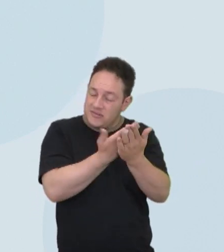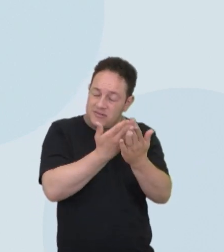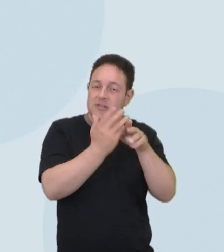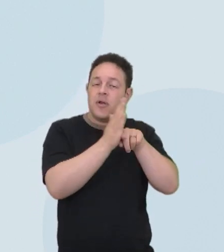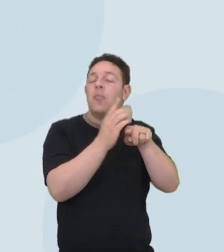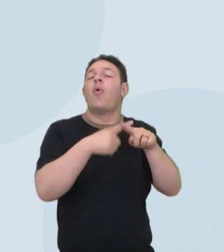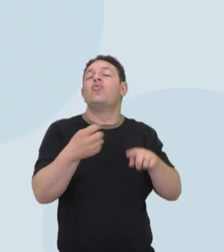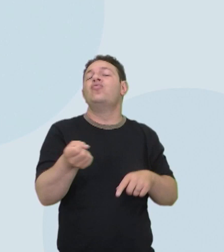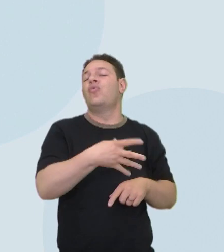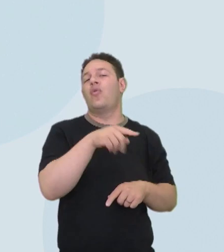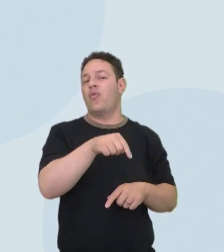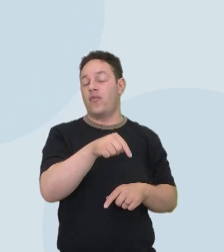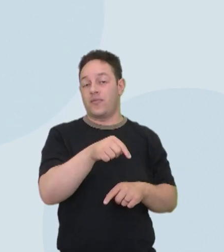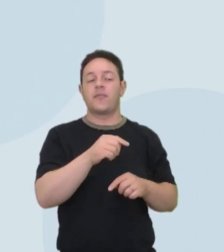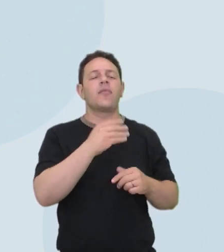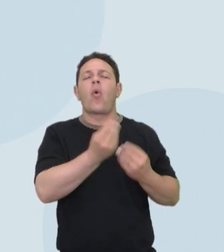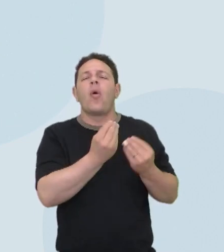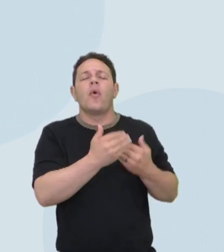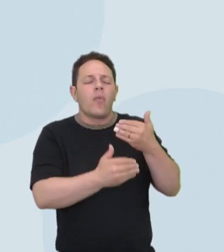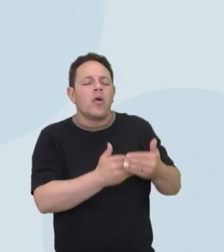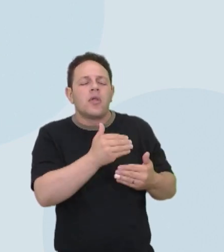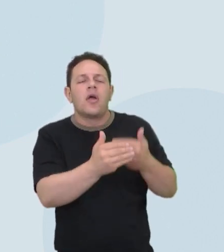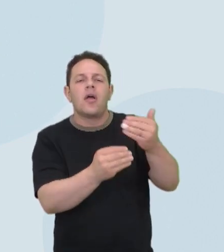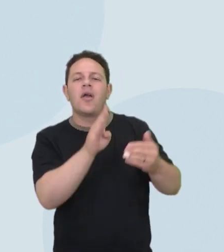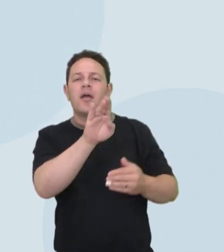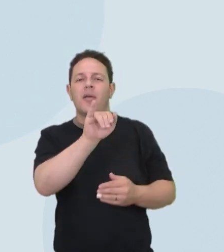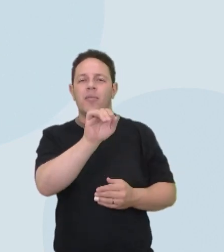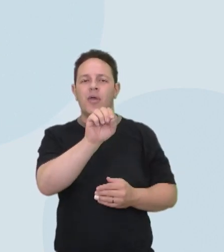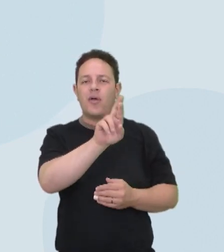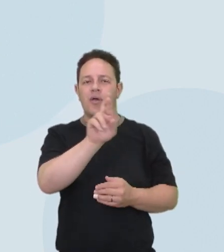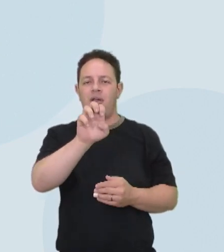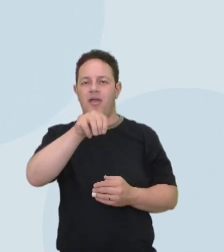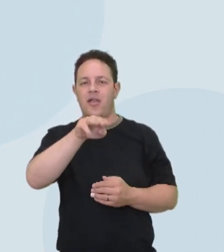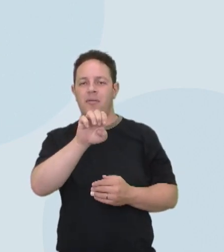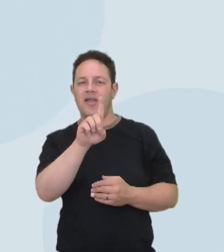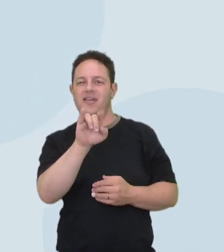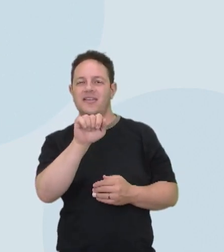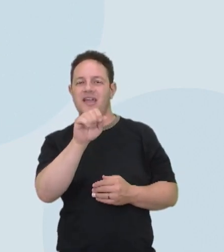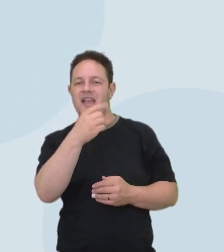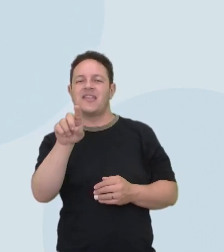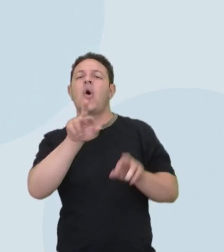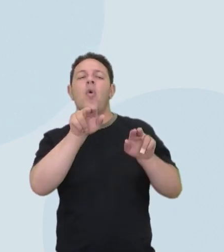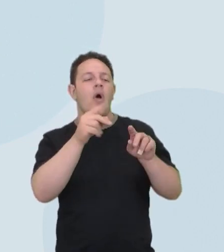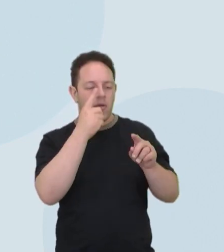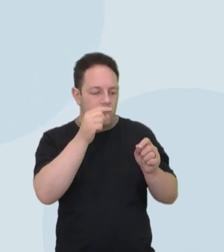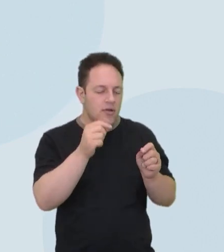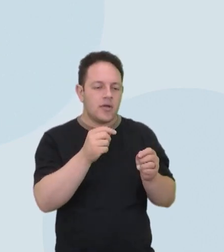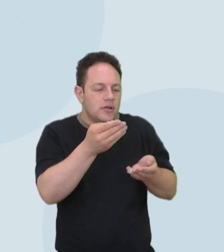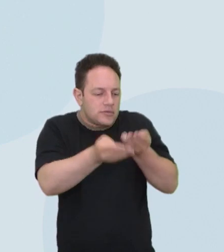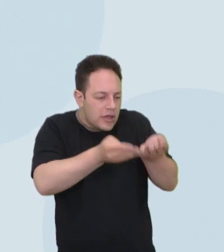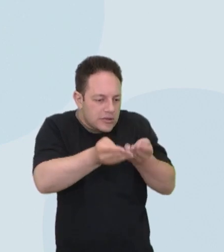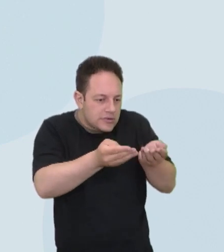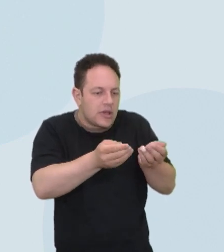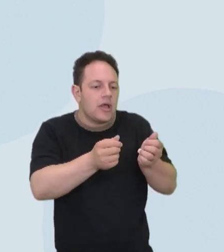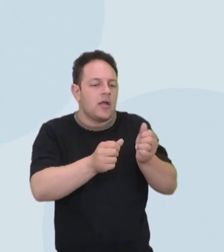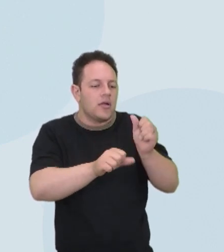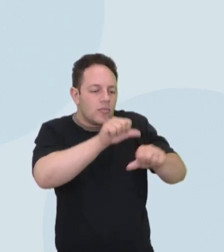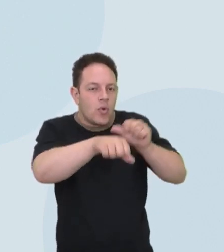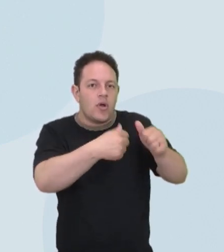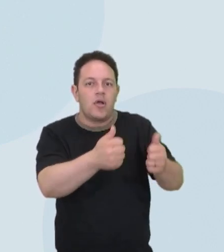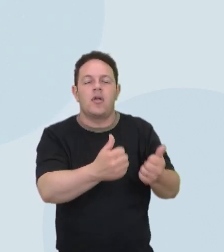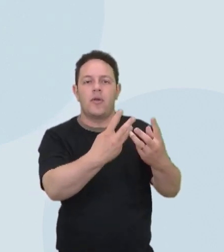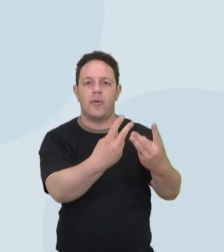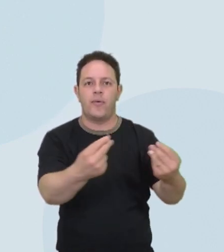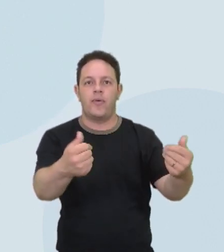de biorremediação que a gente acontece e que a gente conhece, na verdade, a respeito,